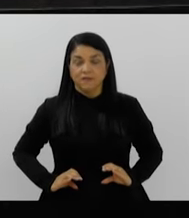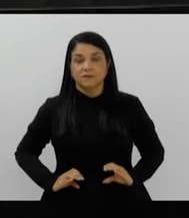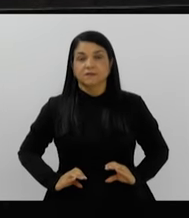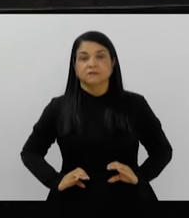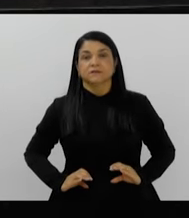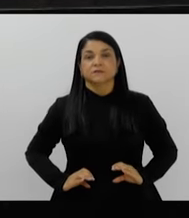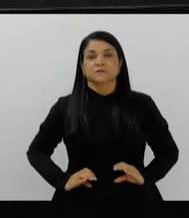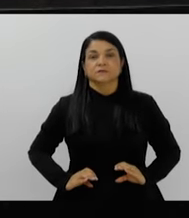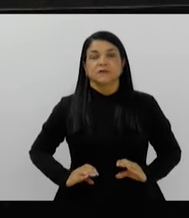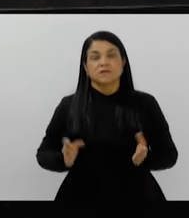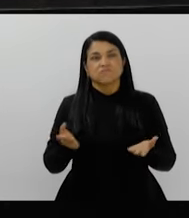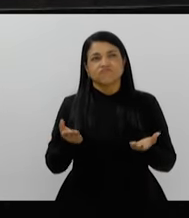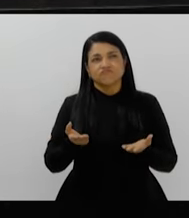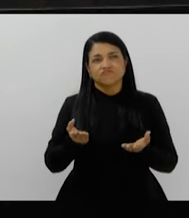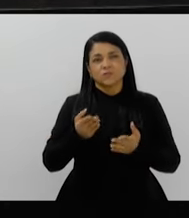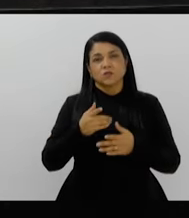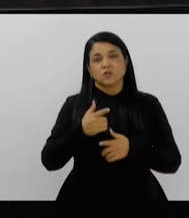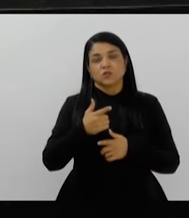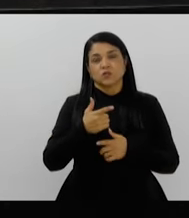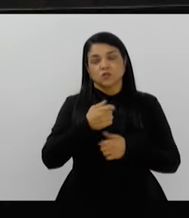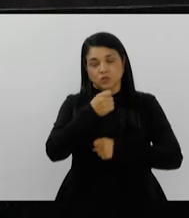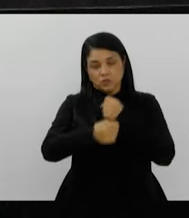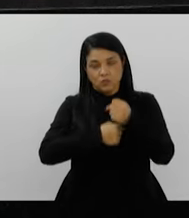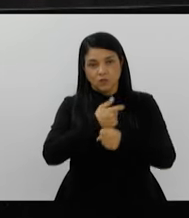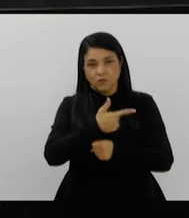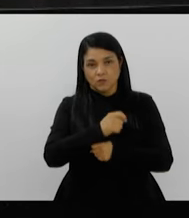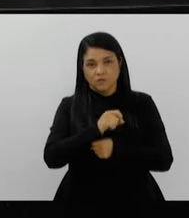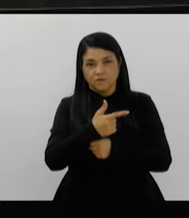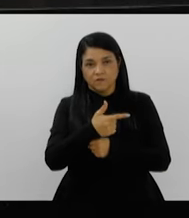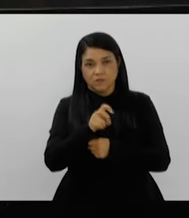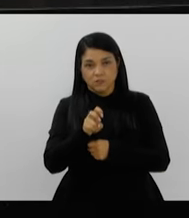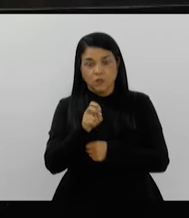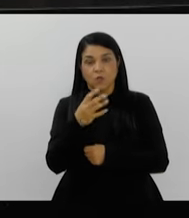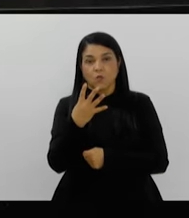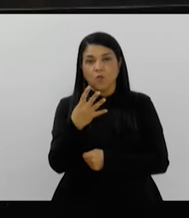diminui, neste ano de 2025, cerca de